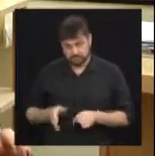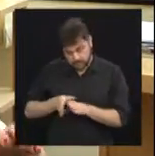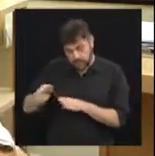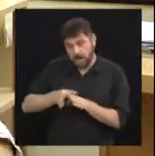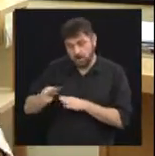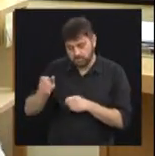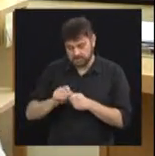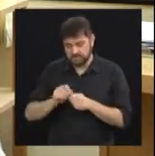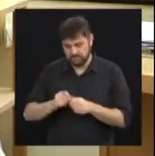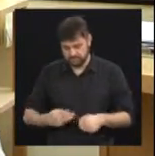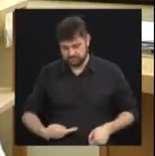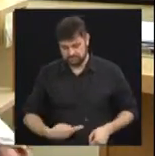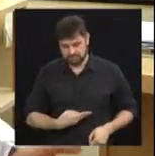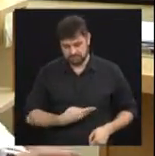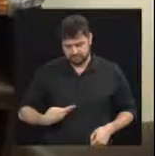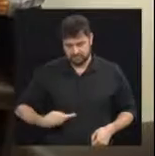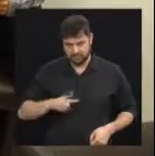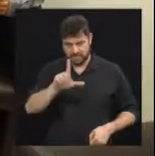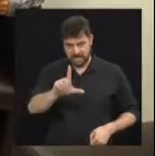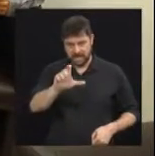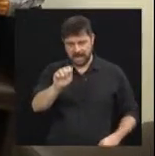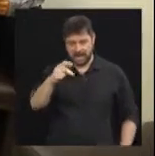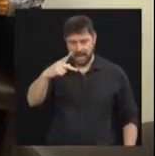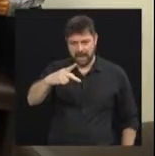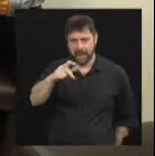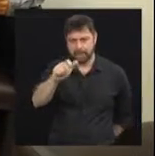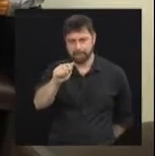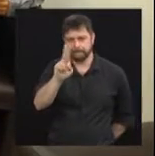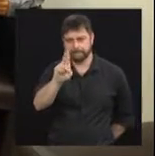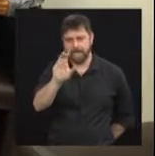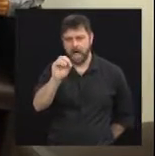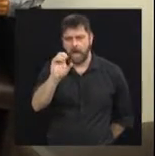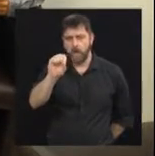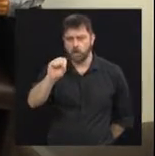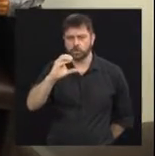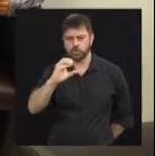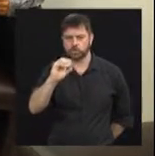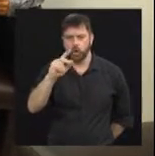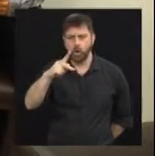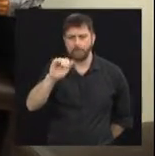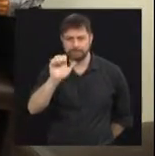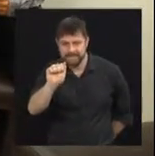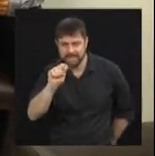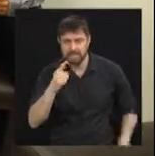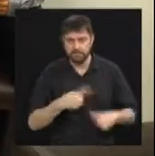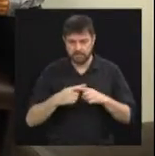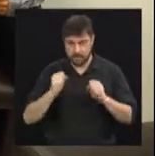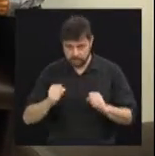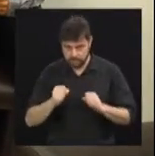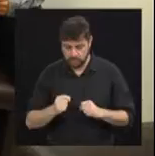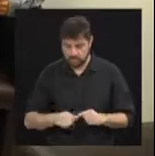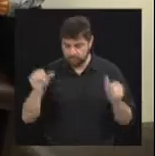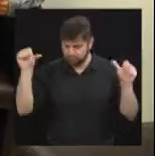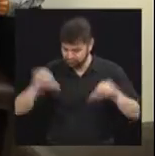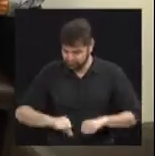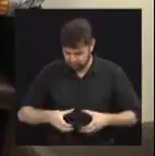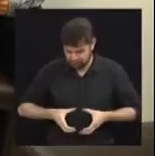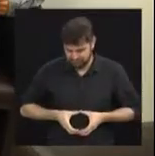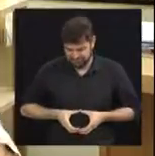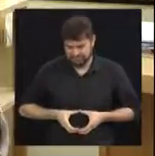indicam a realização da laparoscopia, mas nem sempre ela é necessária. Porque pode agravar o quadro da mulher? É que muitas vezes